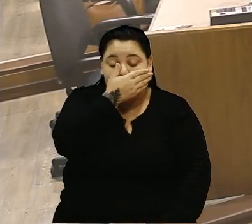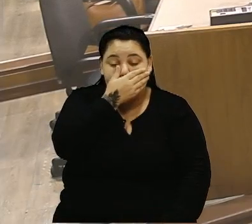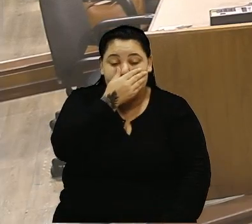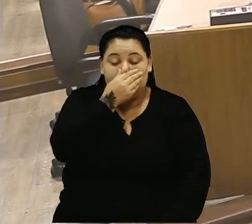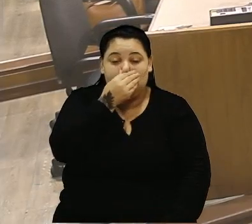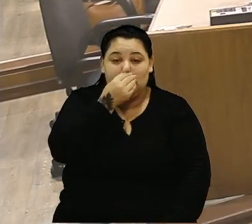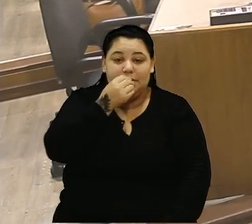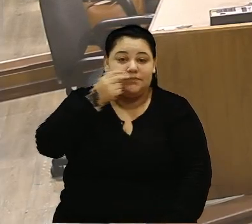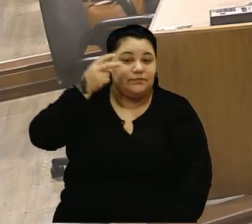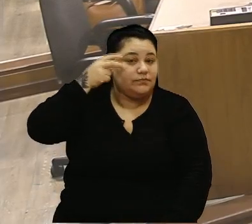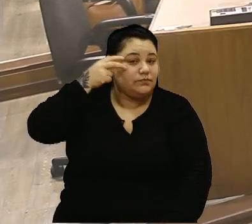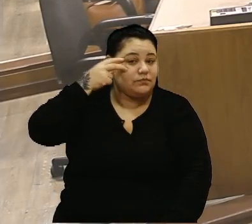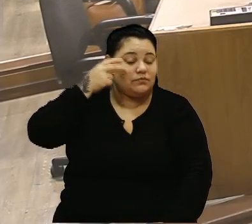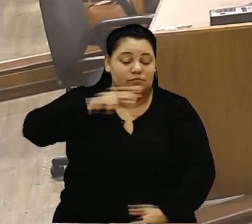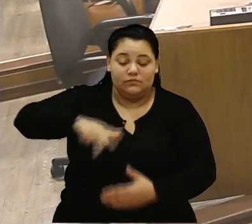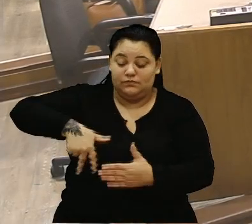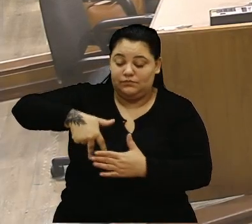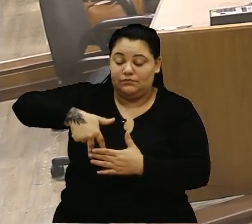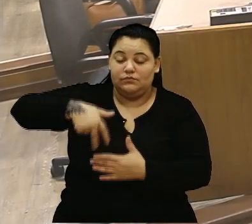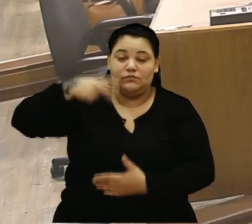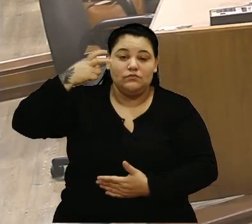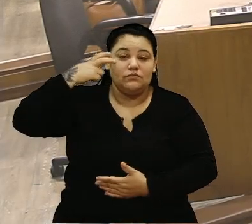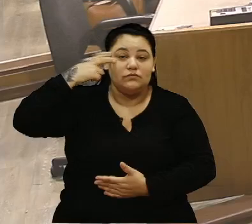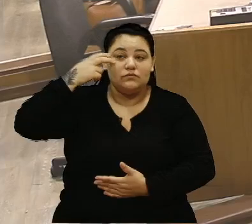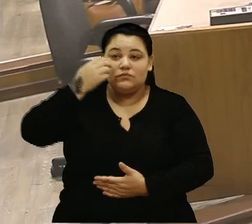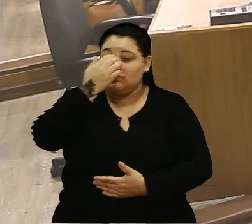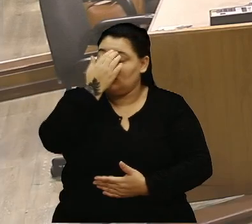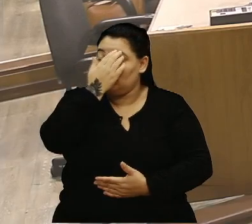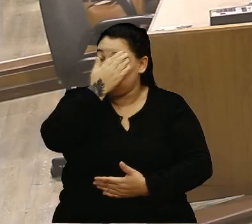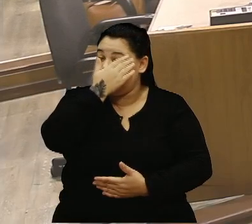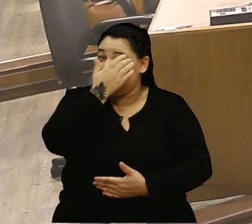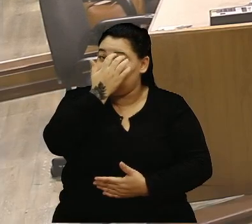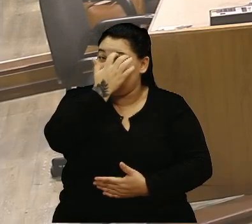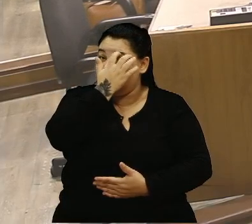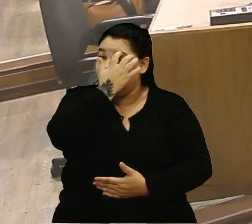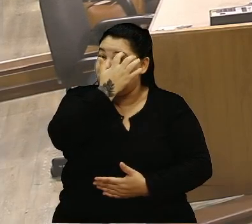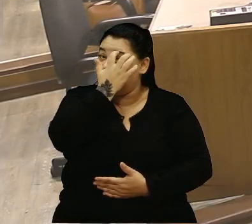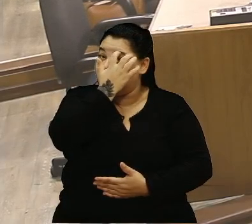Peço a palavra, senhor presidente. Da tribuna, Sandro Fantinel.